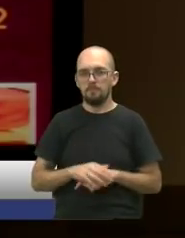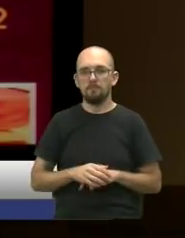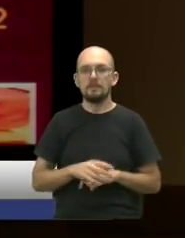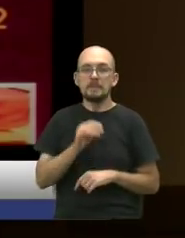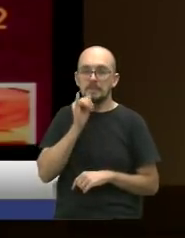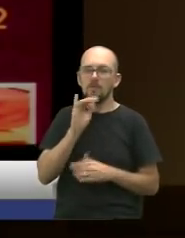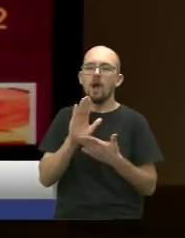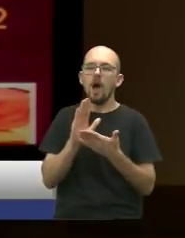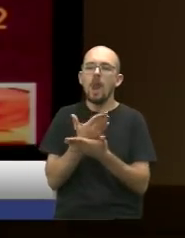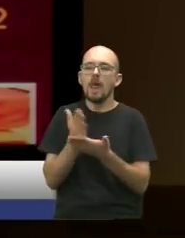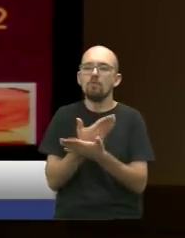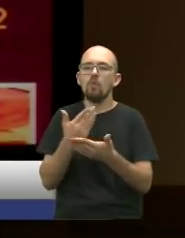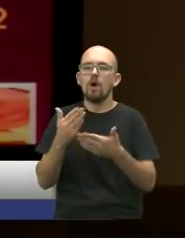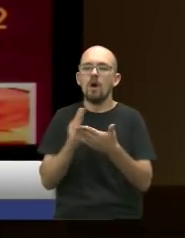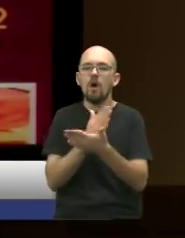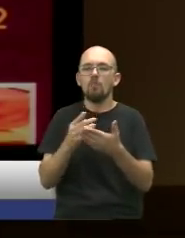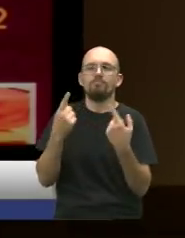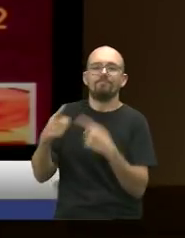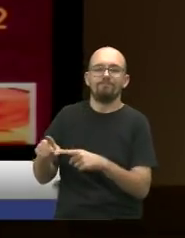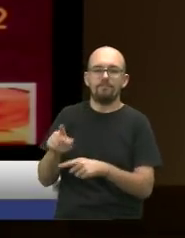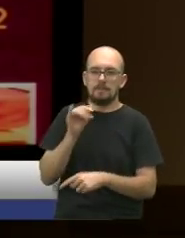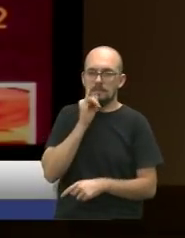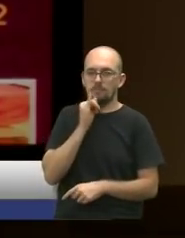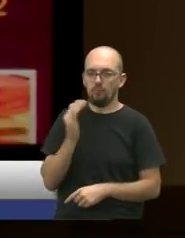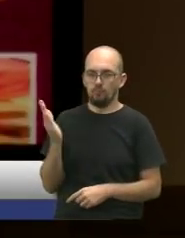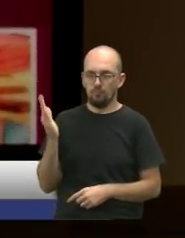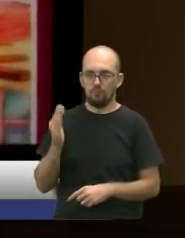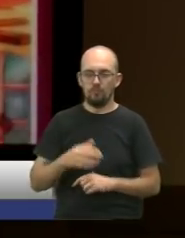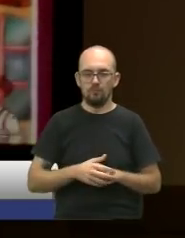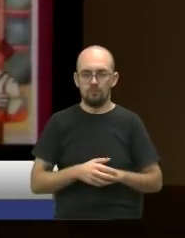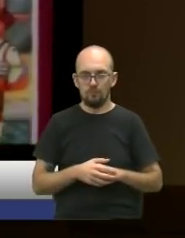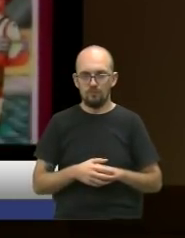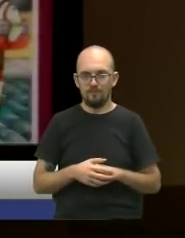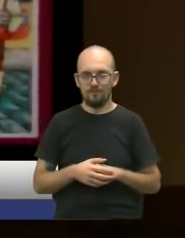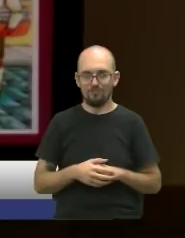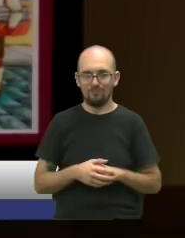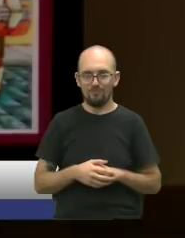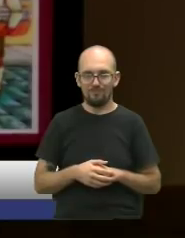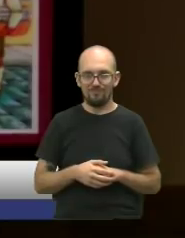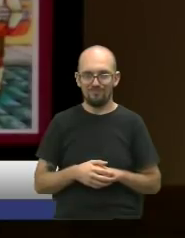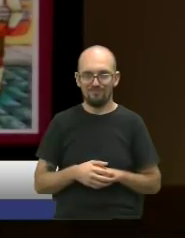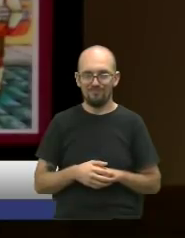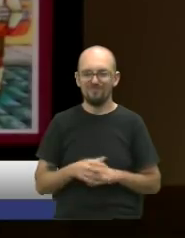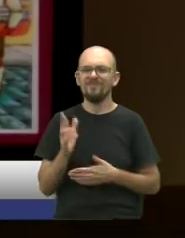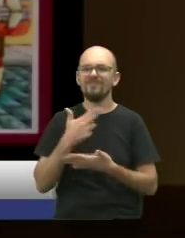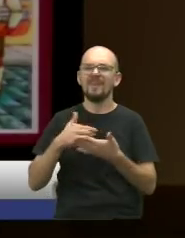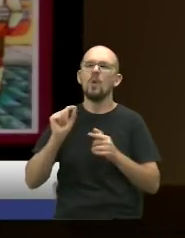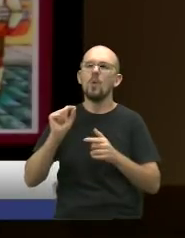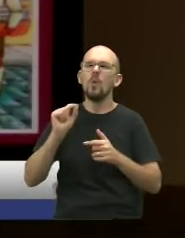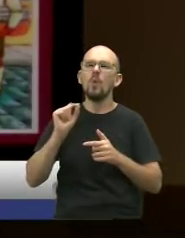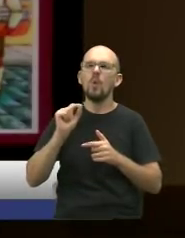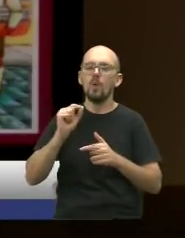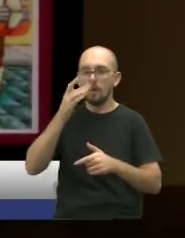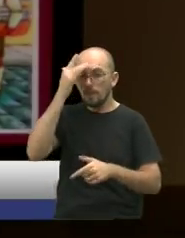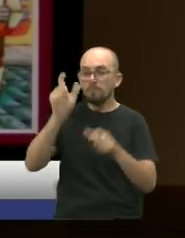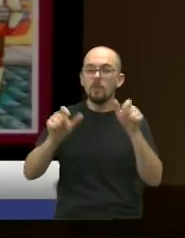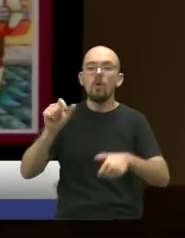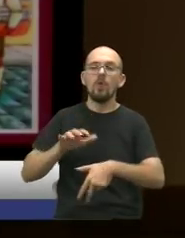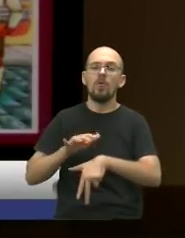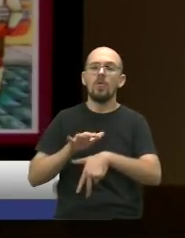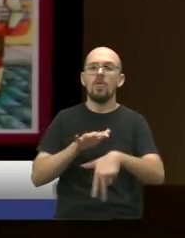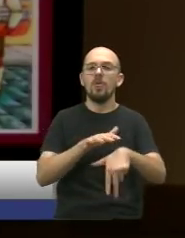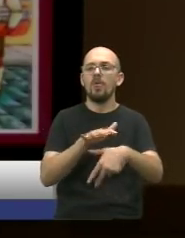exemplo de livro, O Jogo do Poder, em que a figura mostra cidadãos como marionetes, e